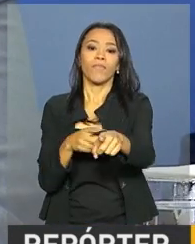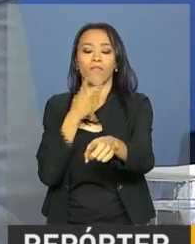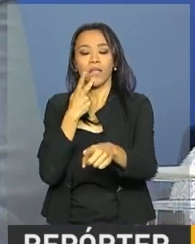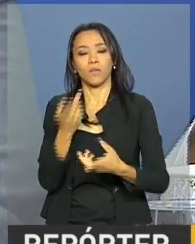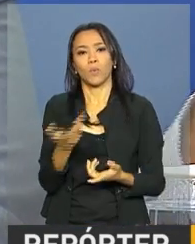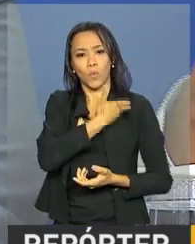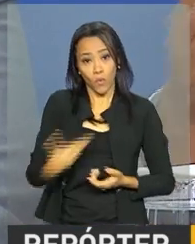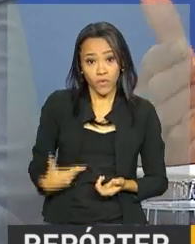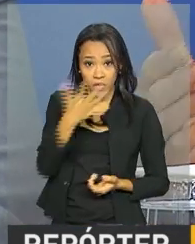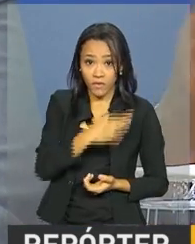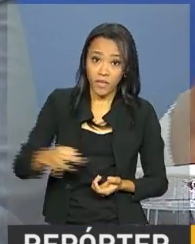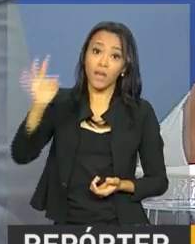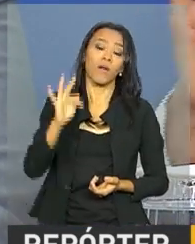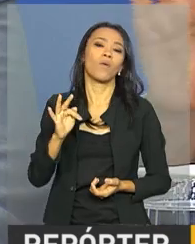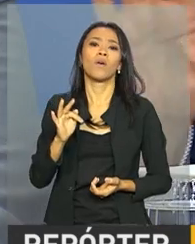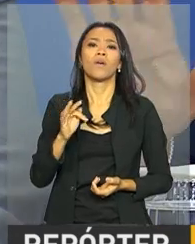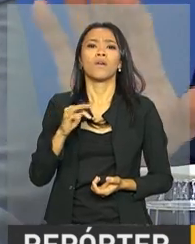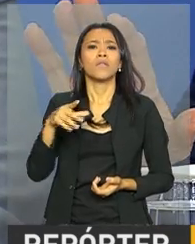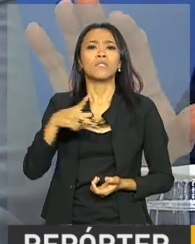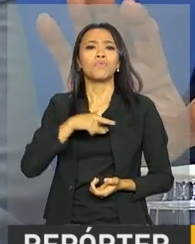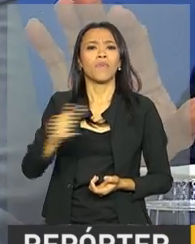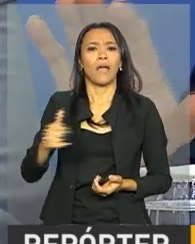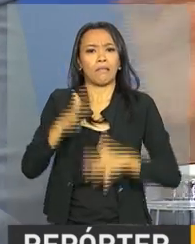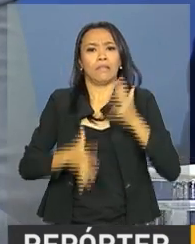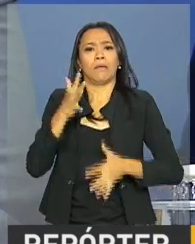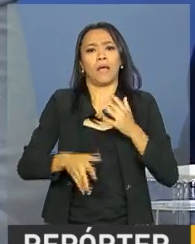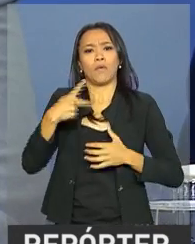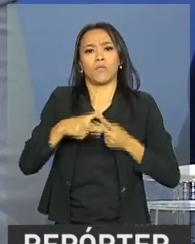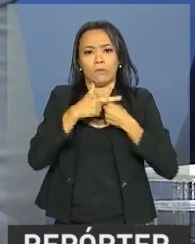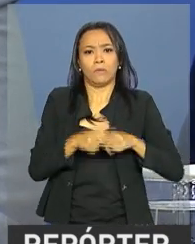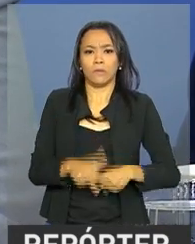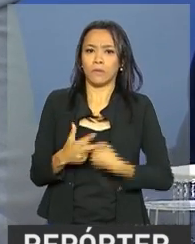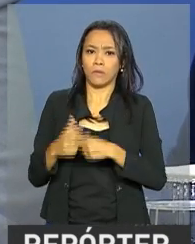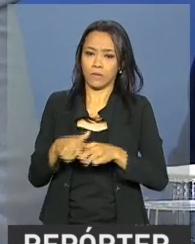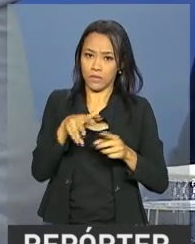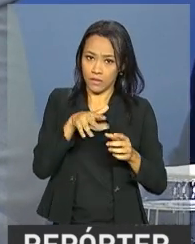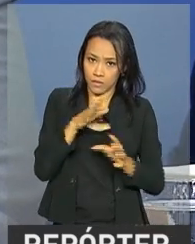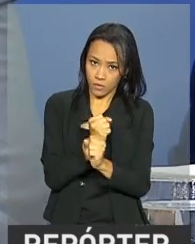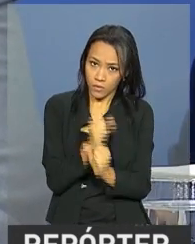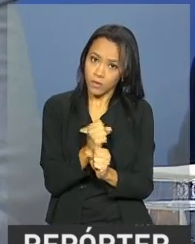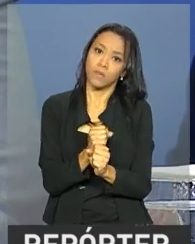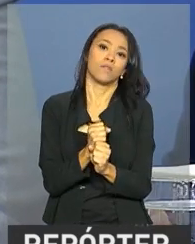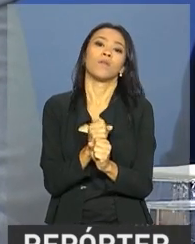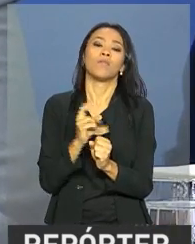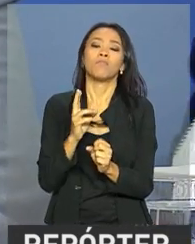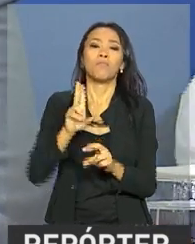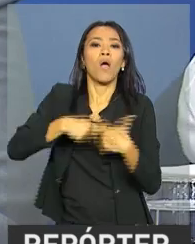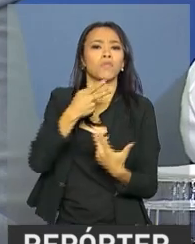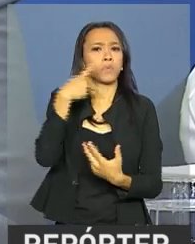união não vai prejudicar o seu ajuste fiscal para endereçar a questão fiscal dos Estados